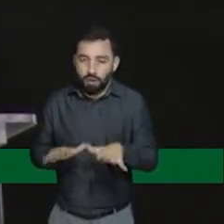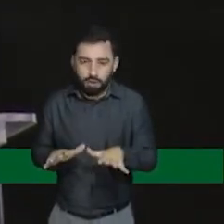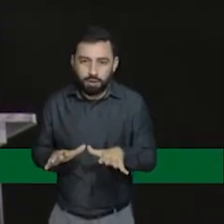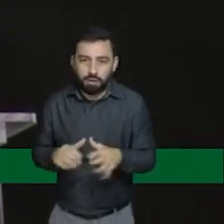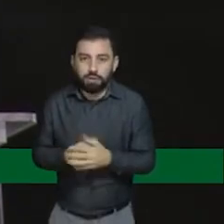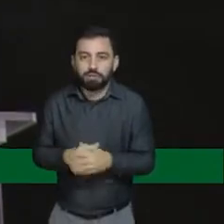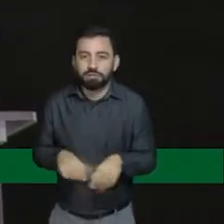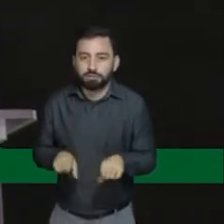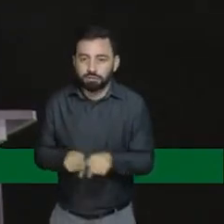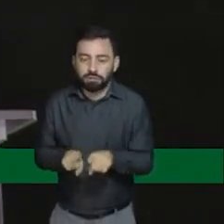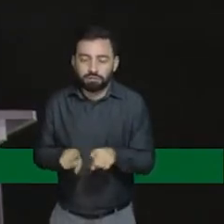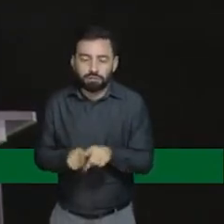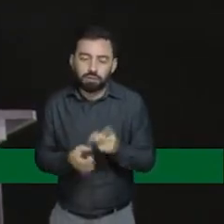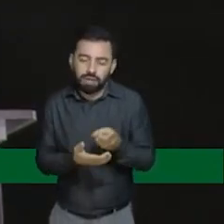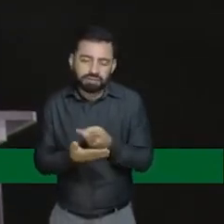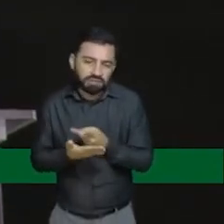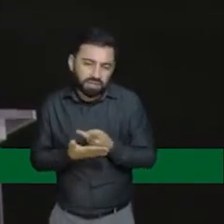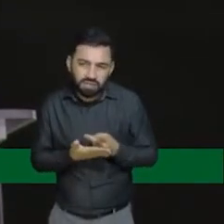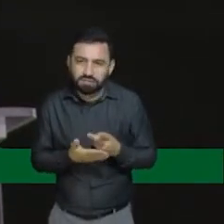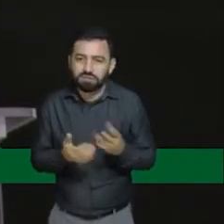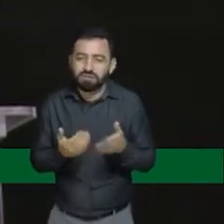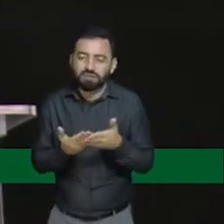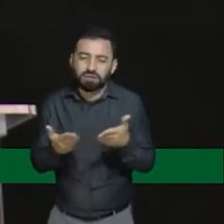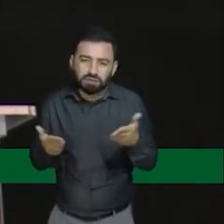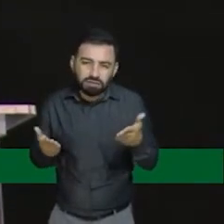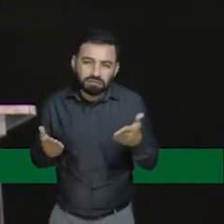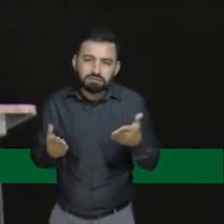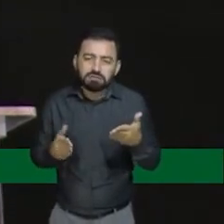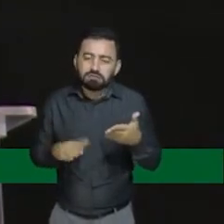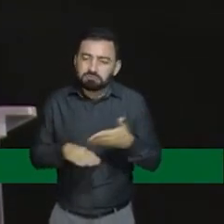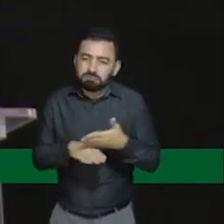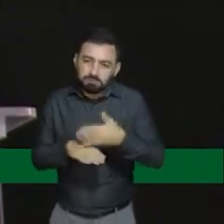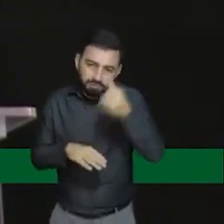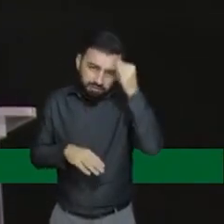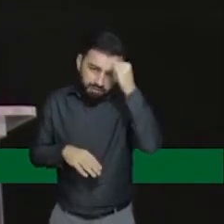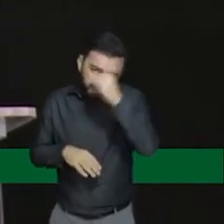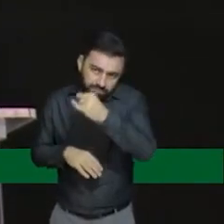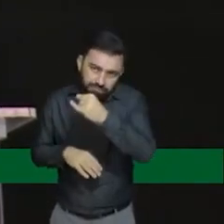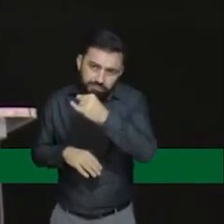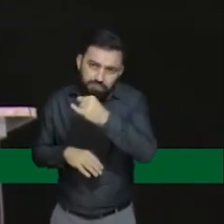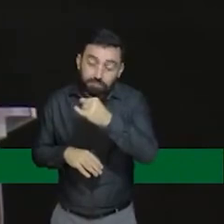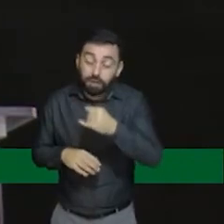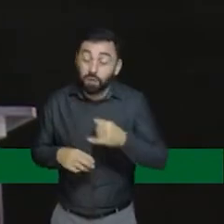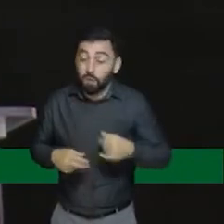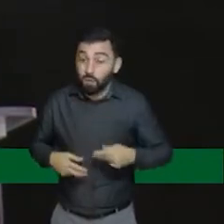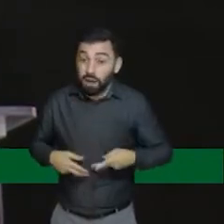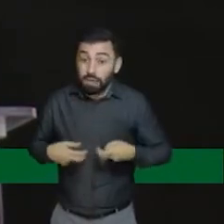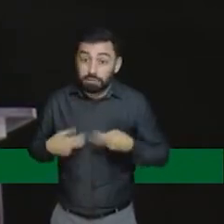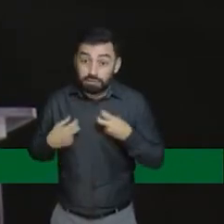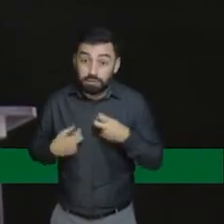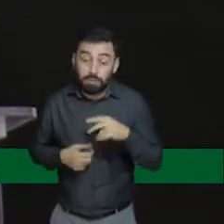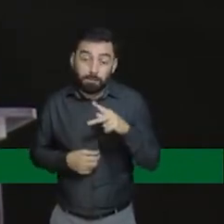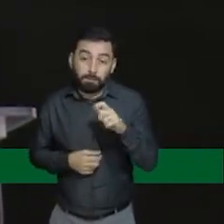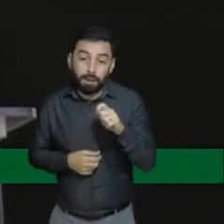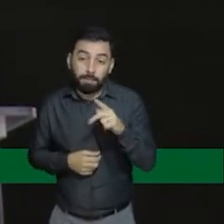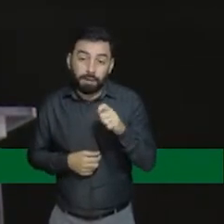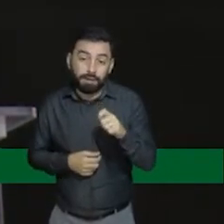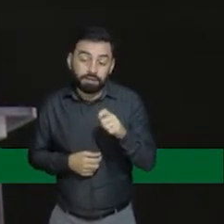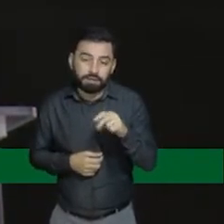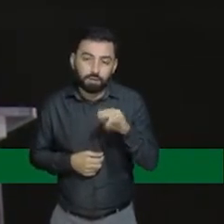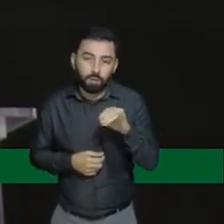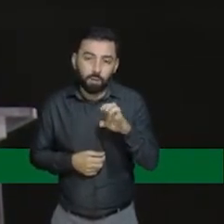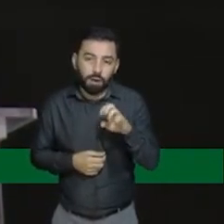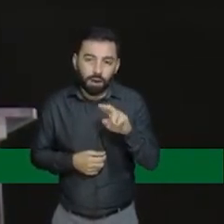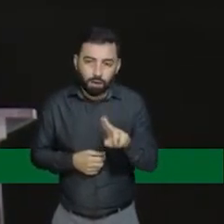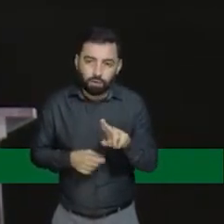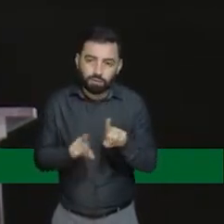paciente oncológico e a prevenção precoce do câncer Papanicolau e câncer de mama. E o